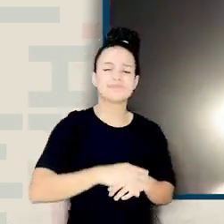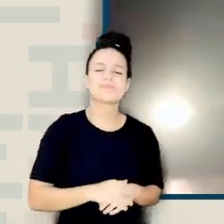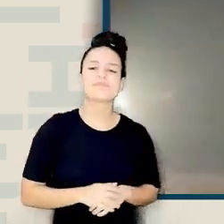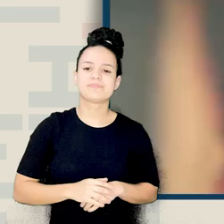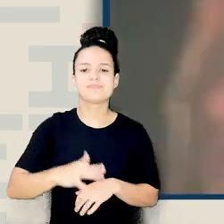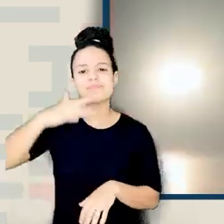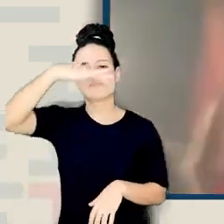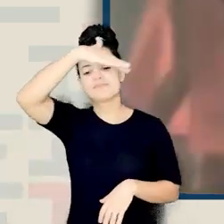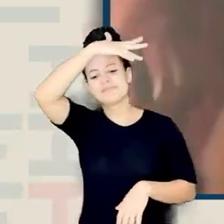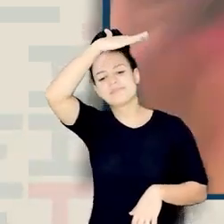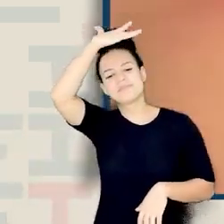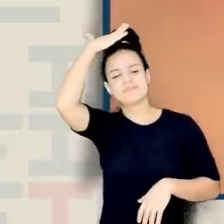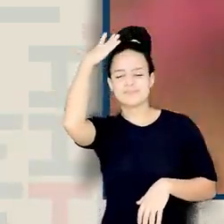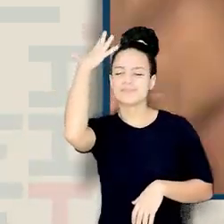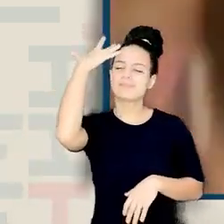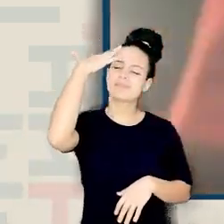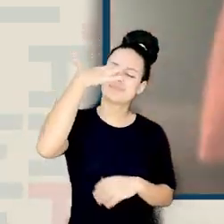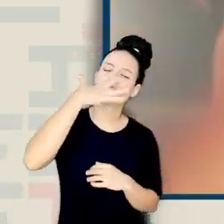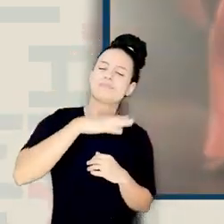rei,